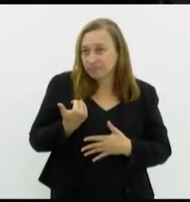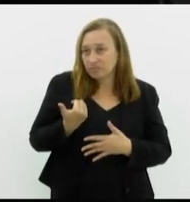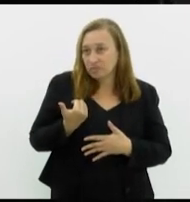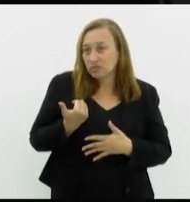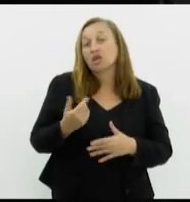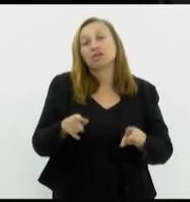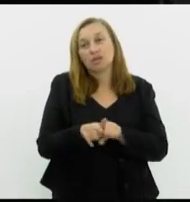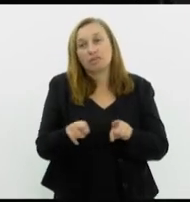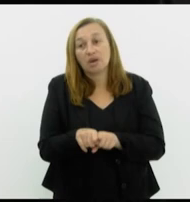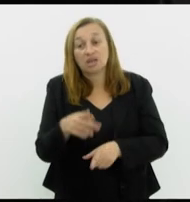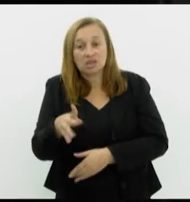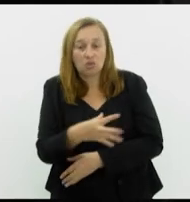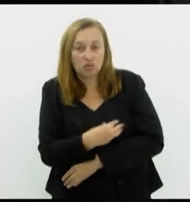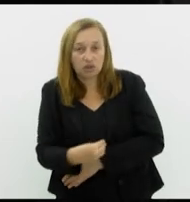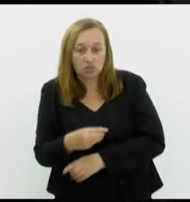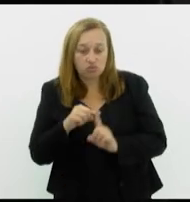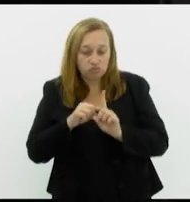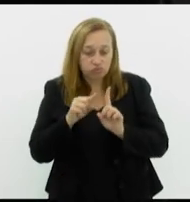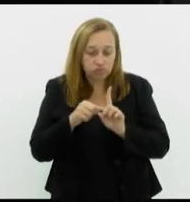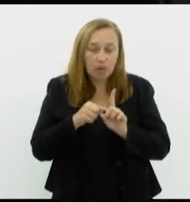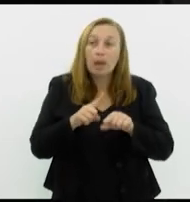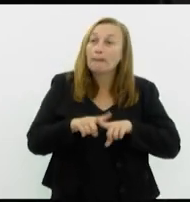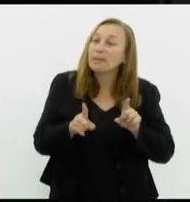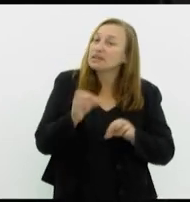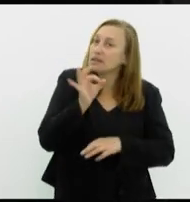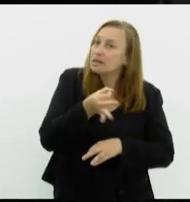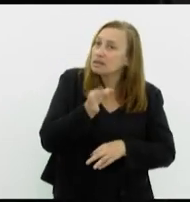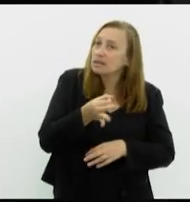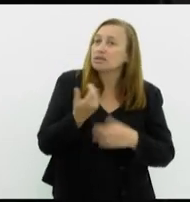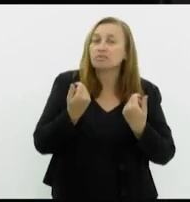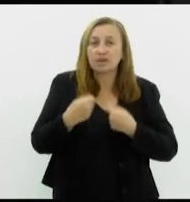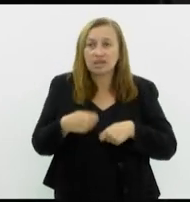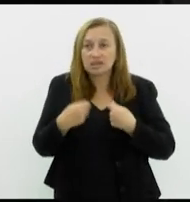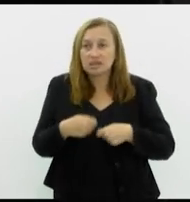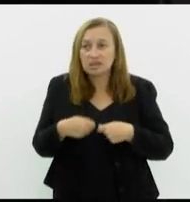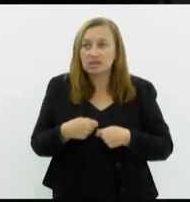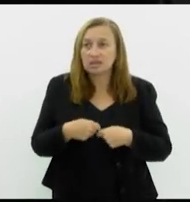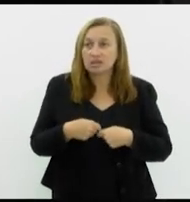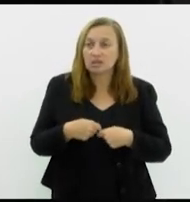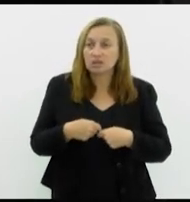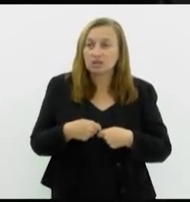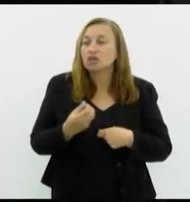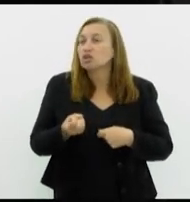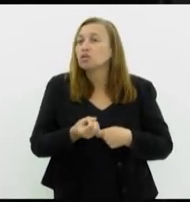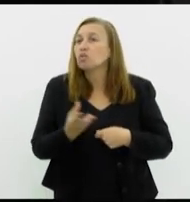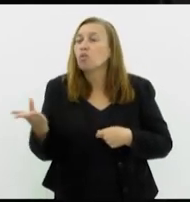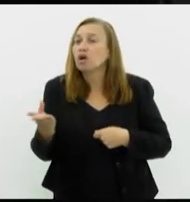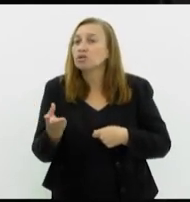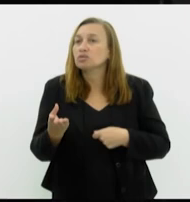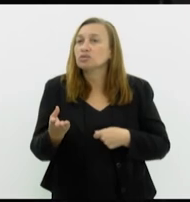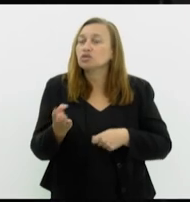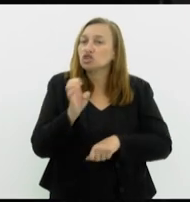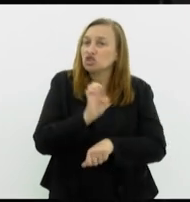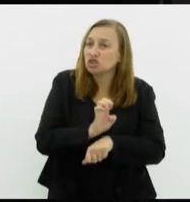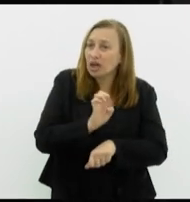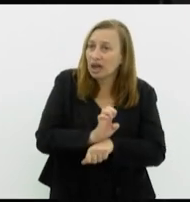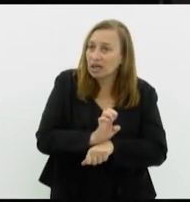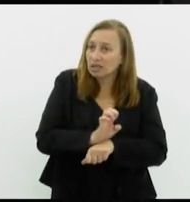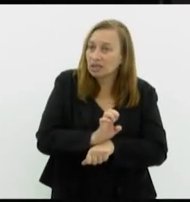vida do seu filho em seu ventre. Mas é evidente que a gente precisa colocar que o quanto o Estado tem